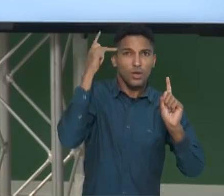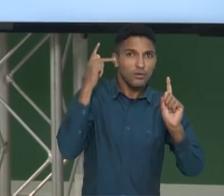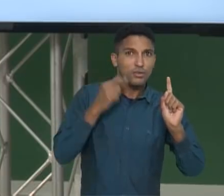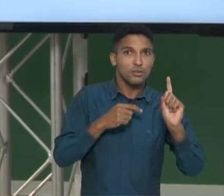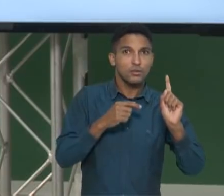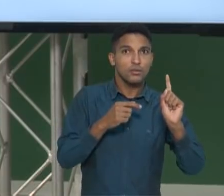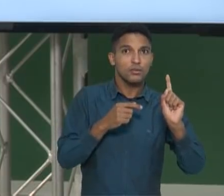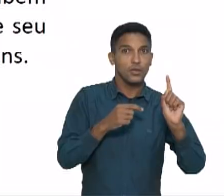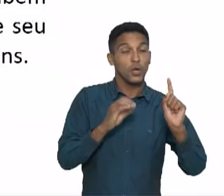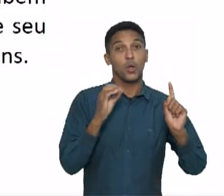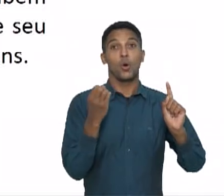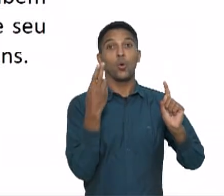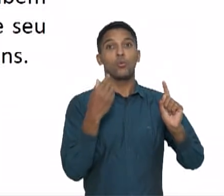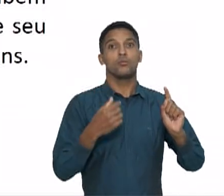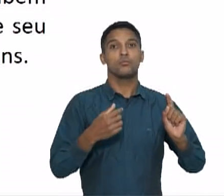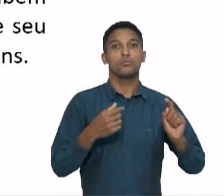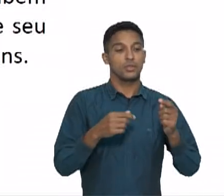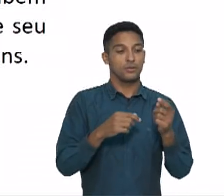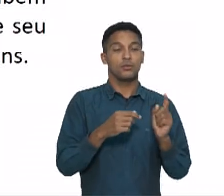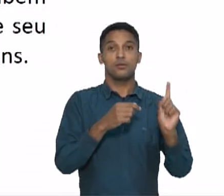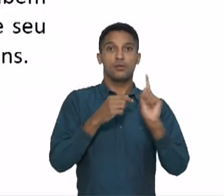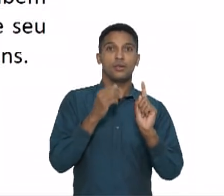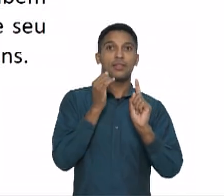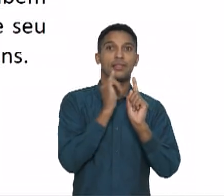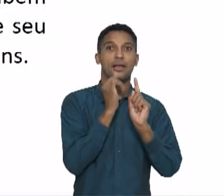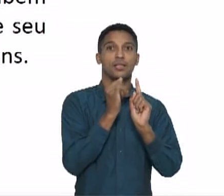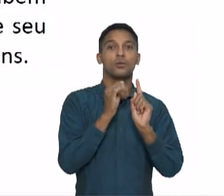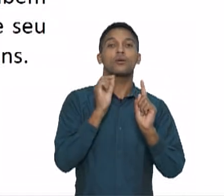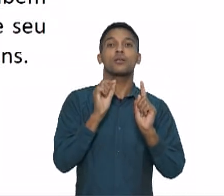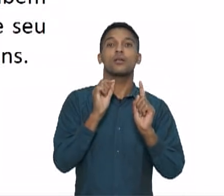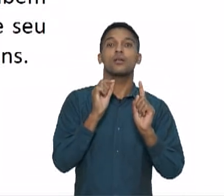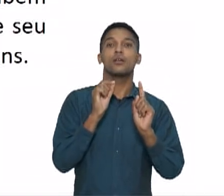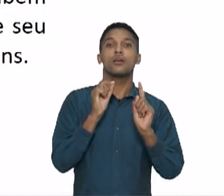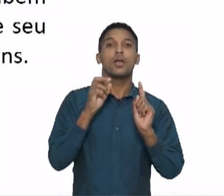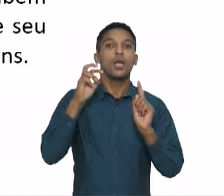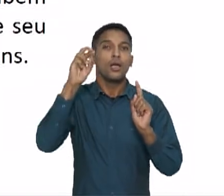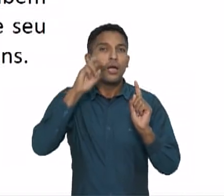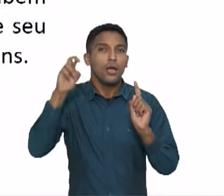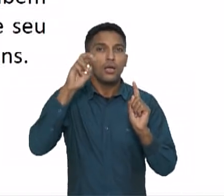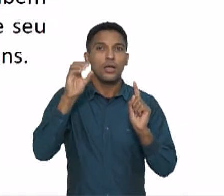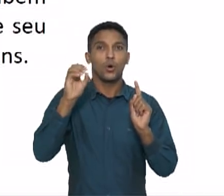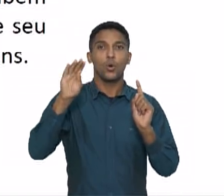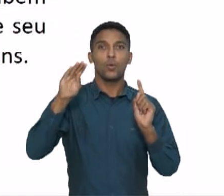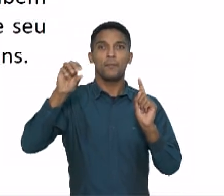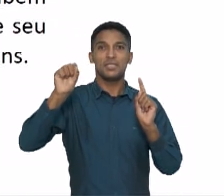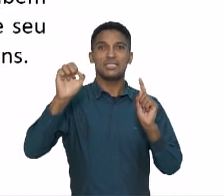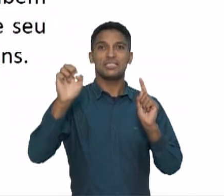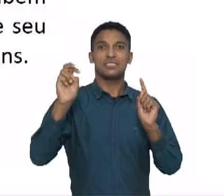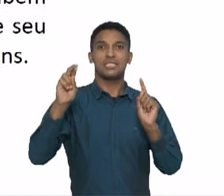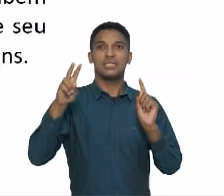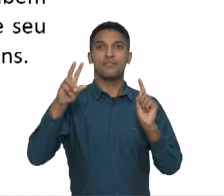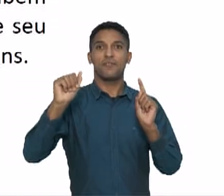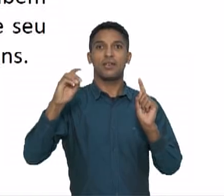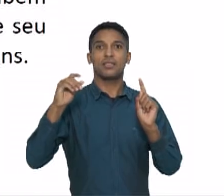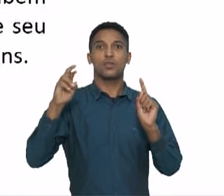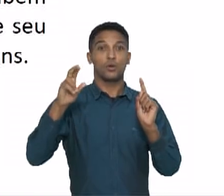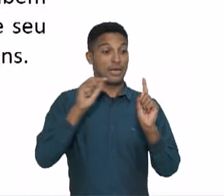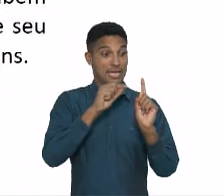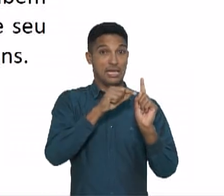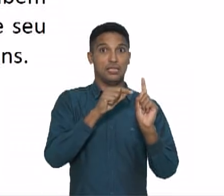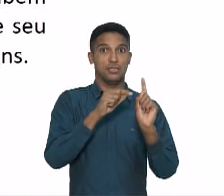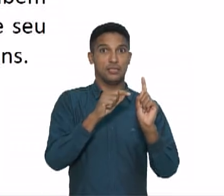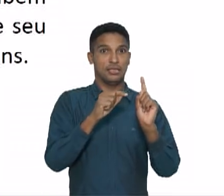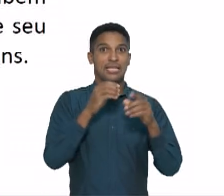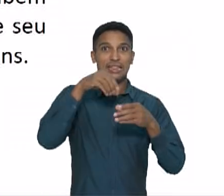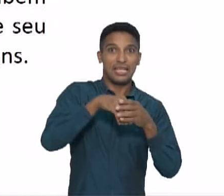é observador, ou seja, ele não participa do que está acontecendo na trama, apenas relata os fatos, desconhecendo o passado,